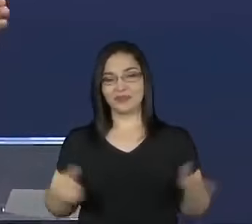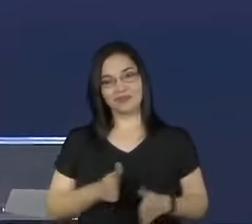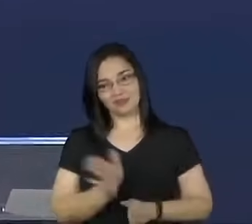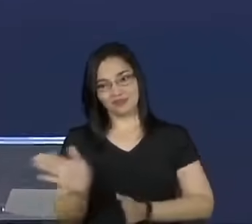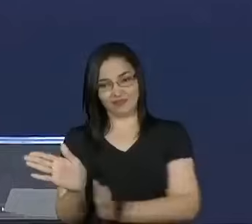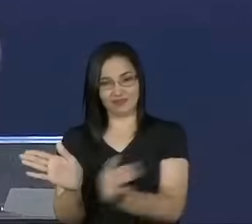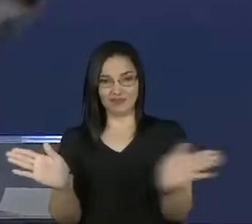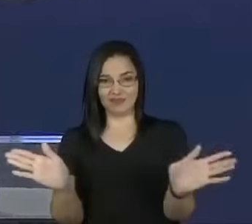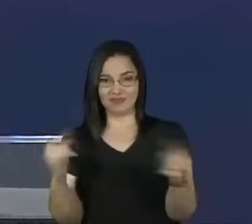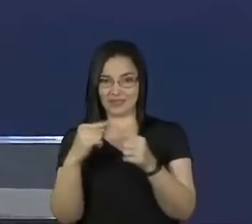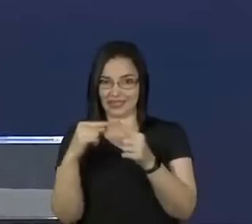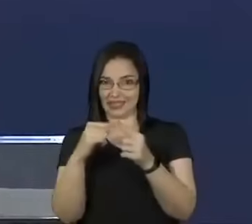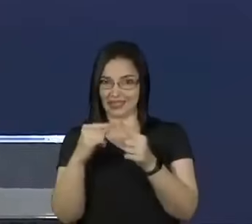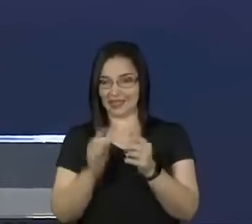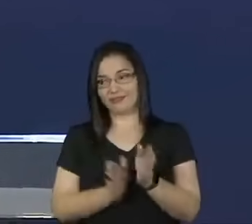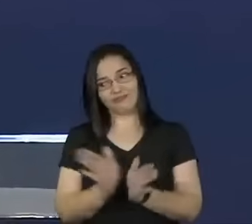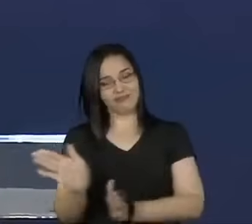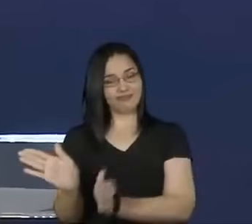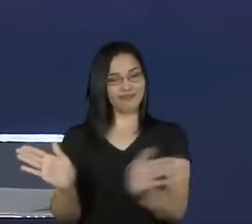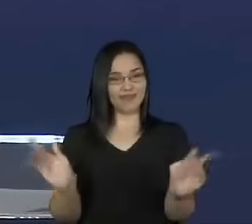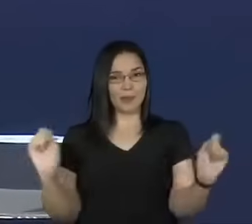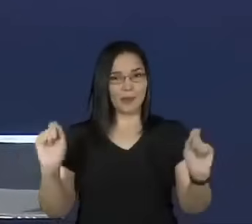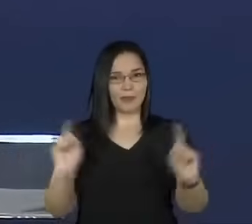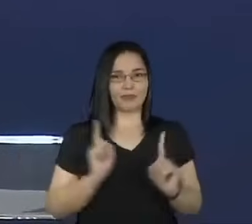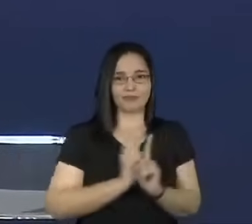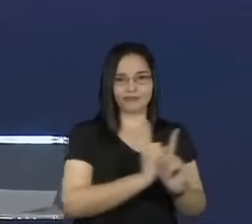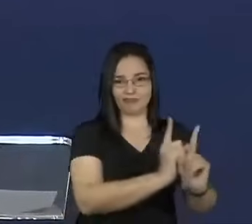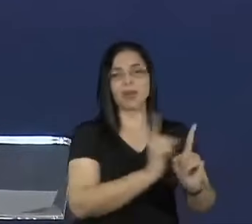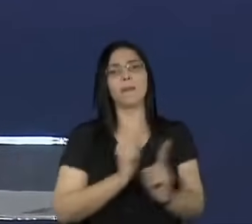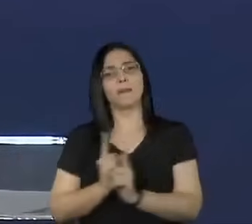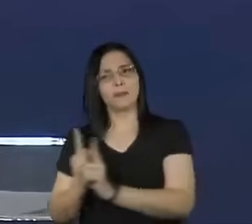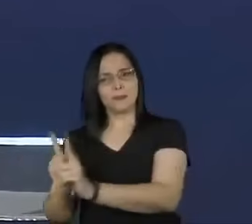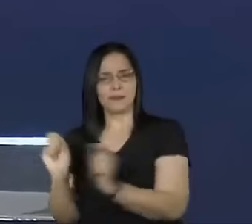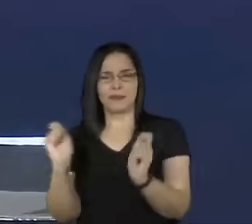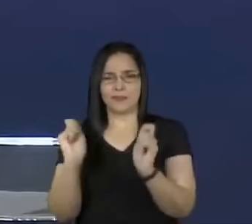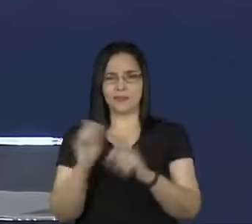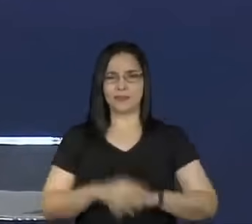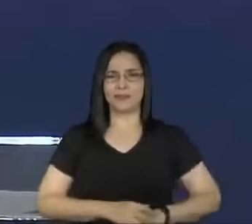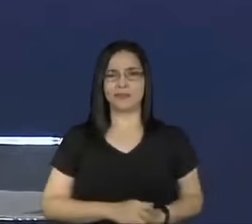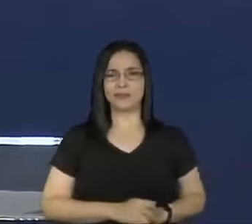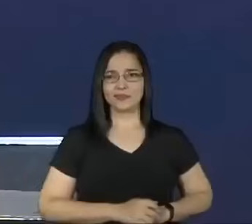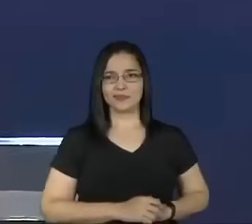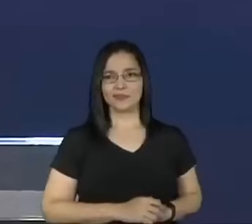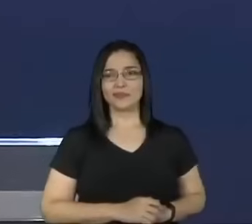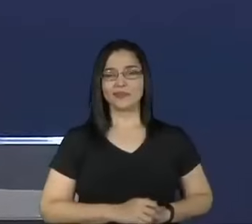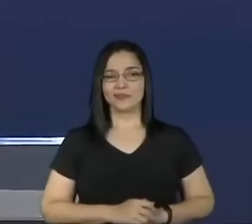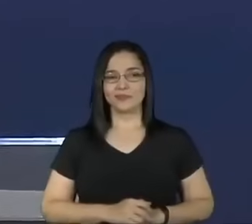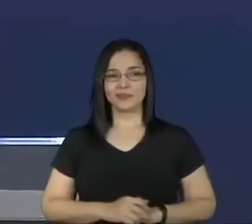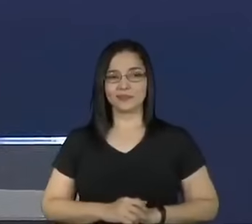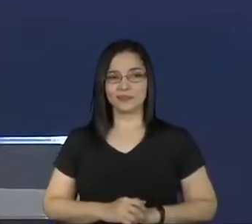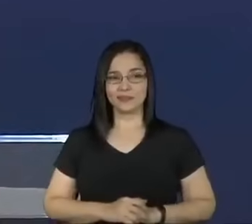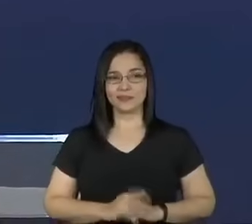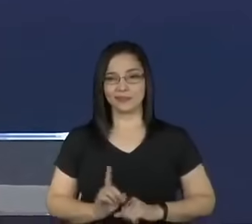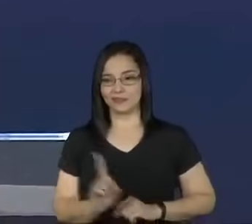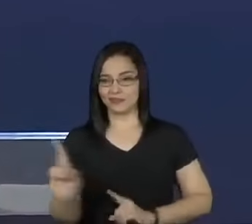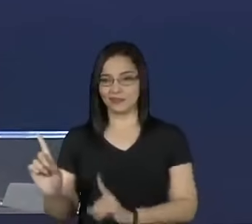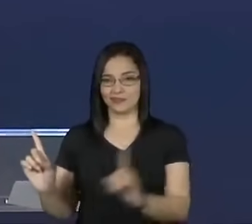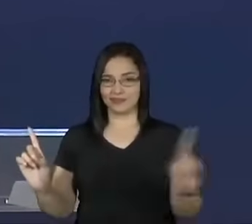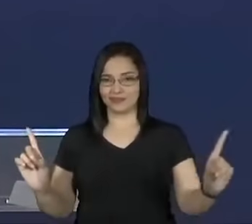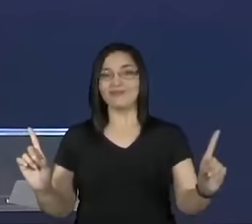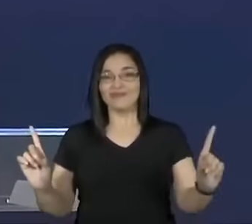ó Isso pode acompanhar pessoal acompanhe isso acompanha ali issoa metade aqui pode dar mais um